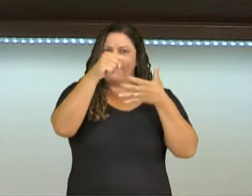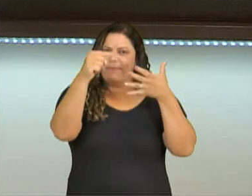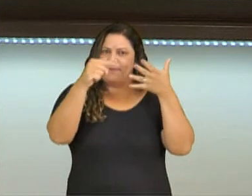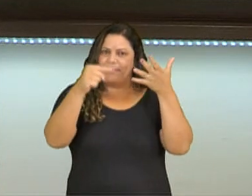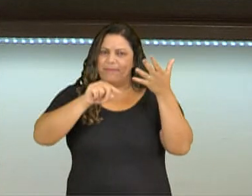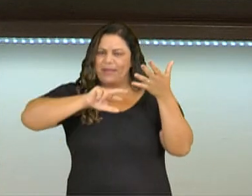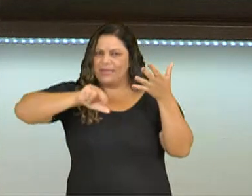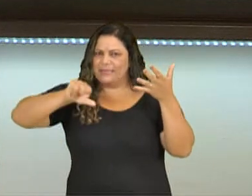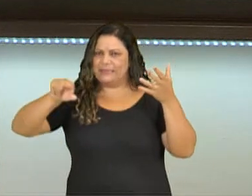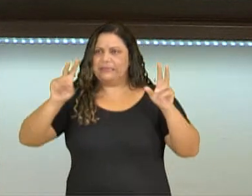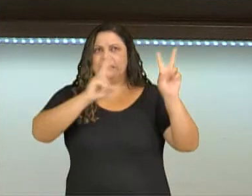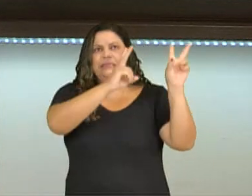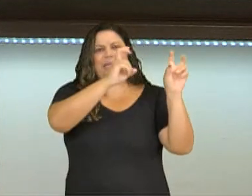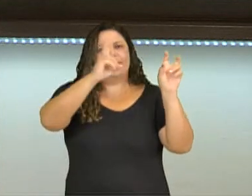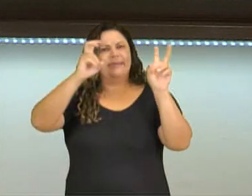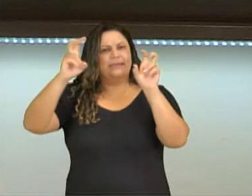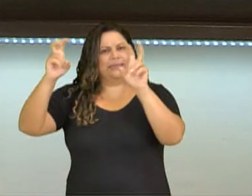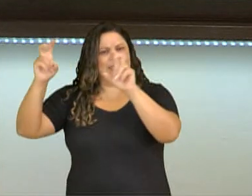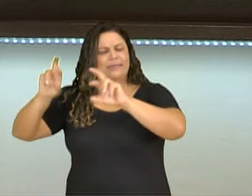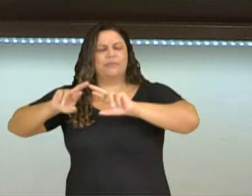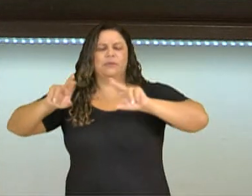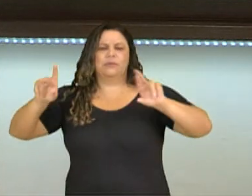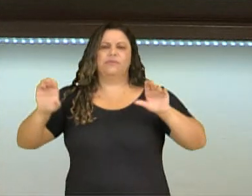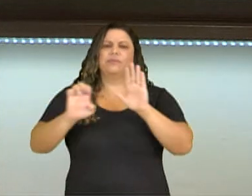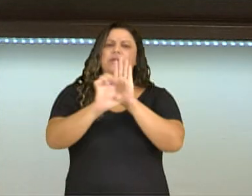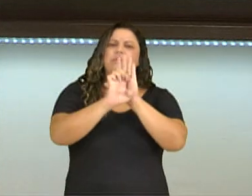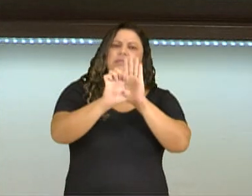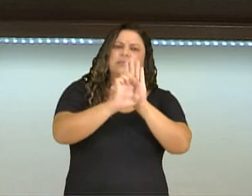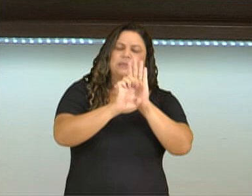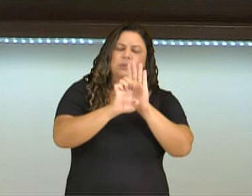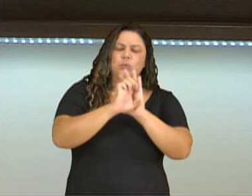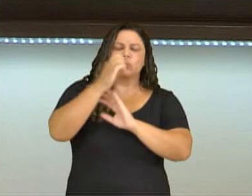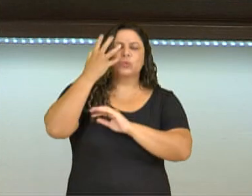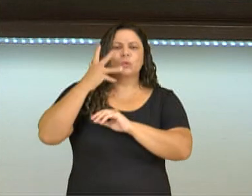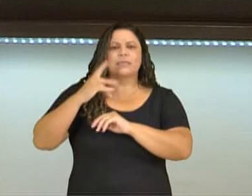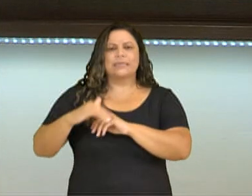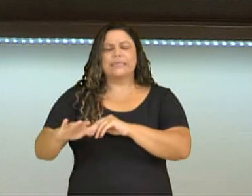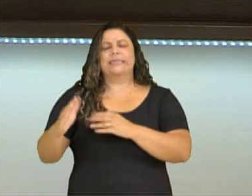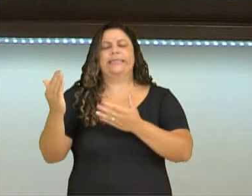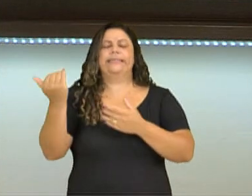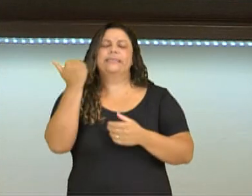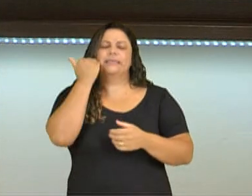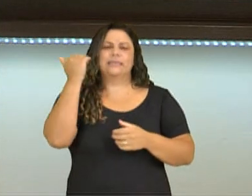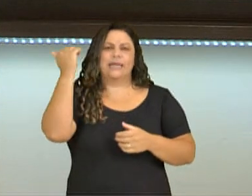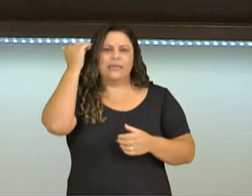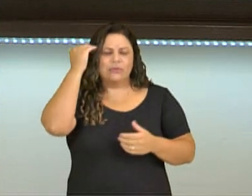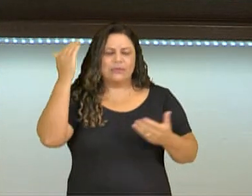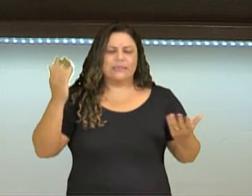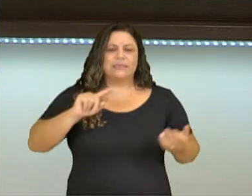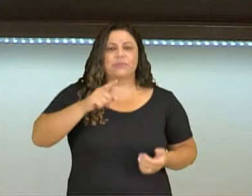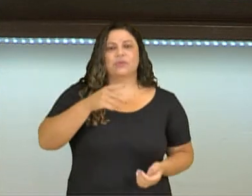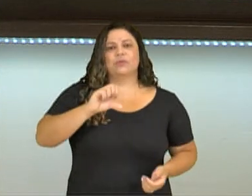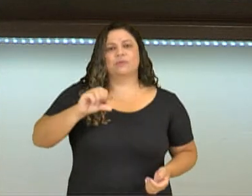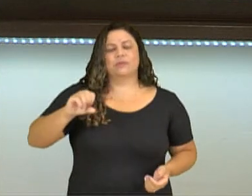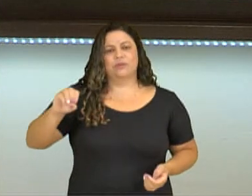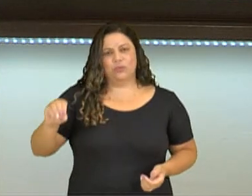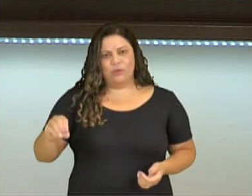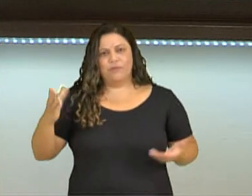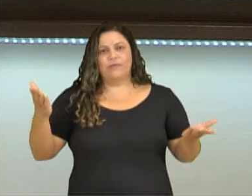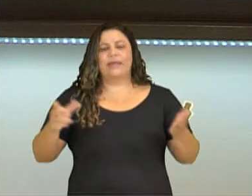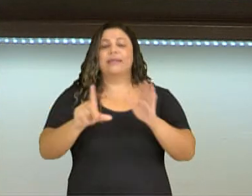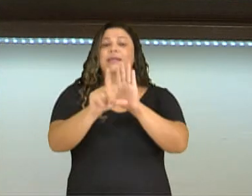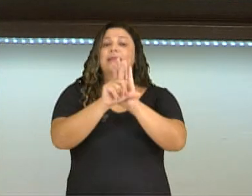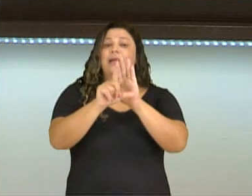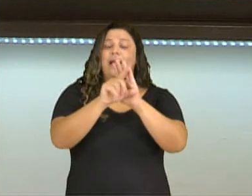variados assuntos. Temos o Estatuto da Criança e do Adolescente, publicado em 1990, a nossa lei maior, que é a